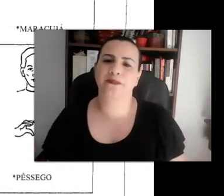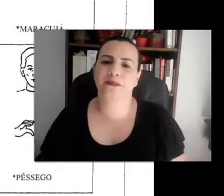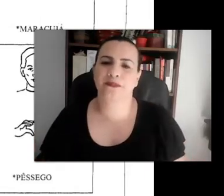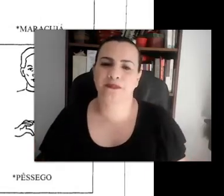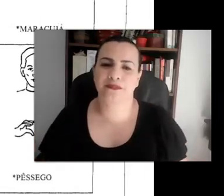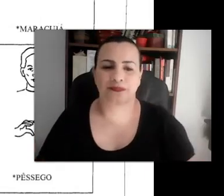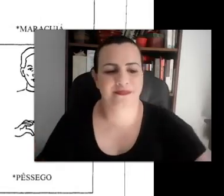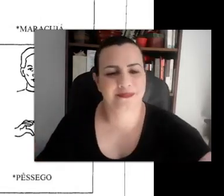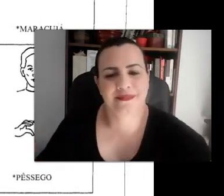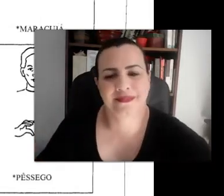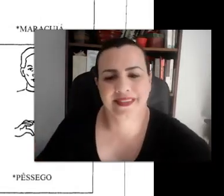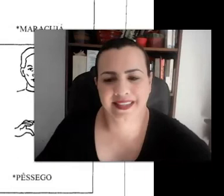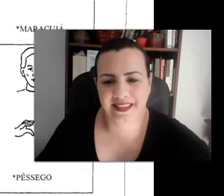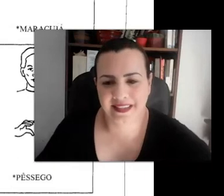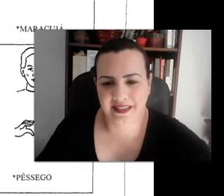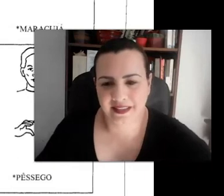Pêssego.